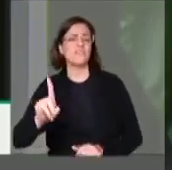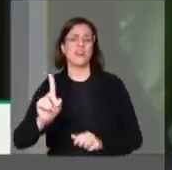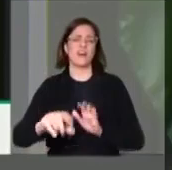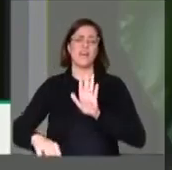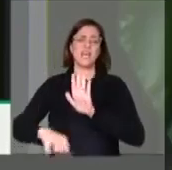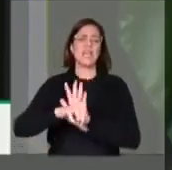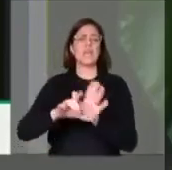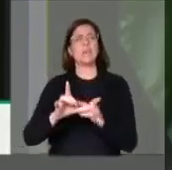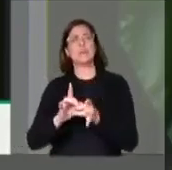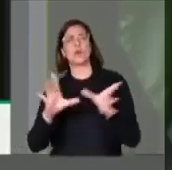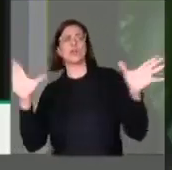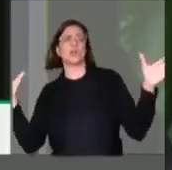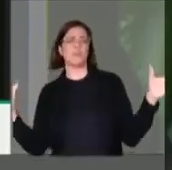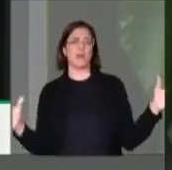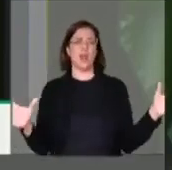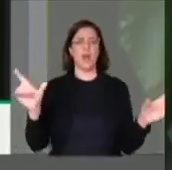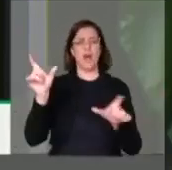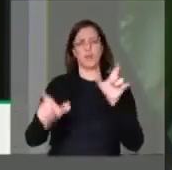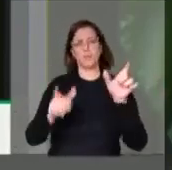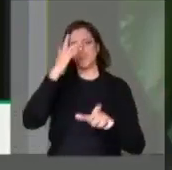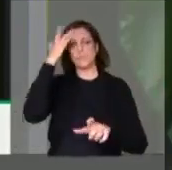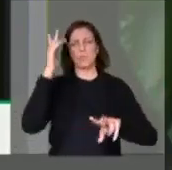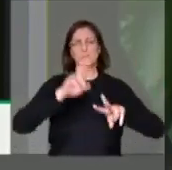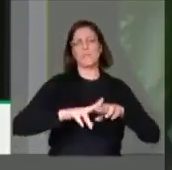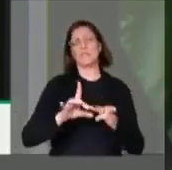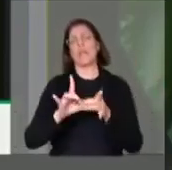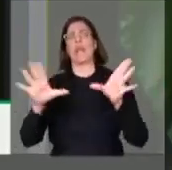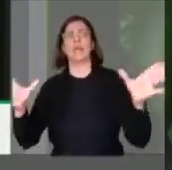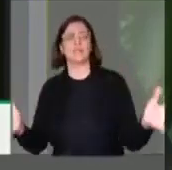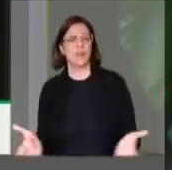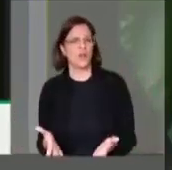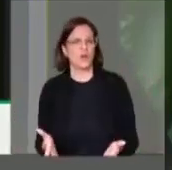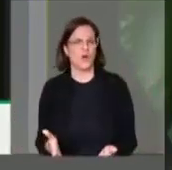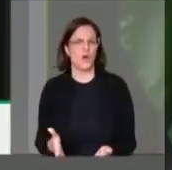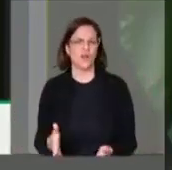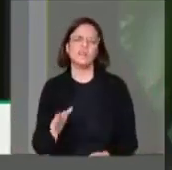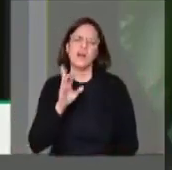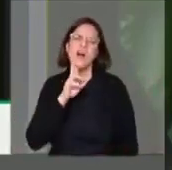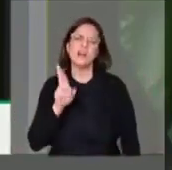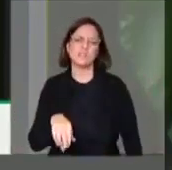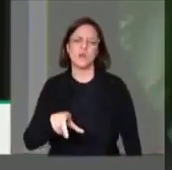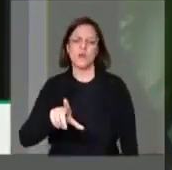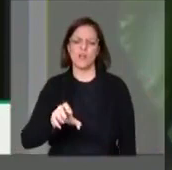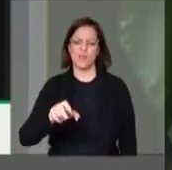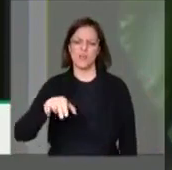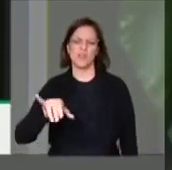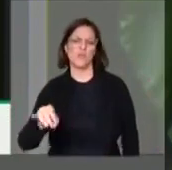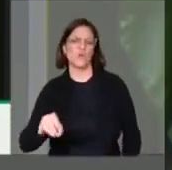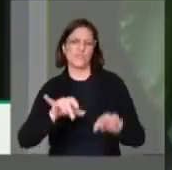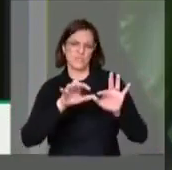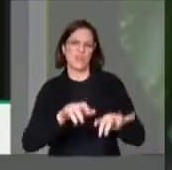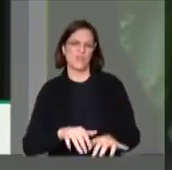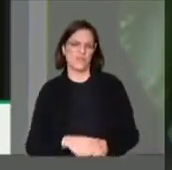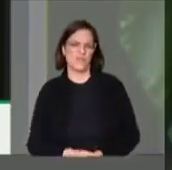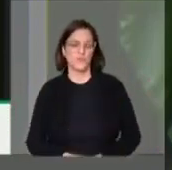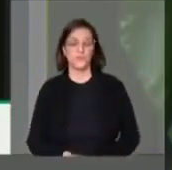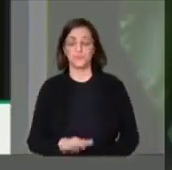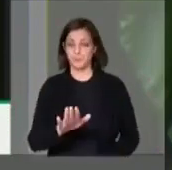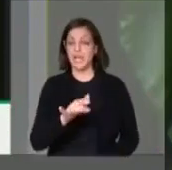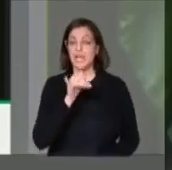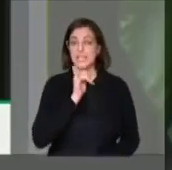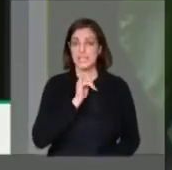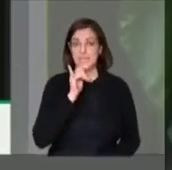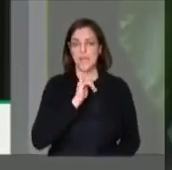criminosos, não. Vamos imaginar, senhor presidente, que um estuprador tenha